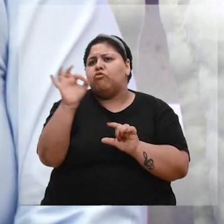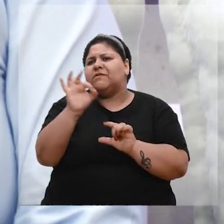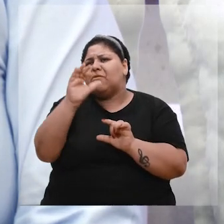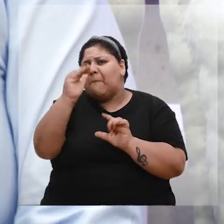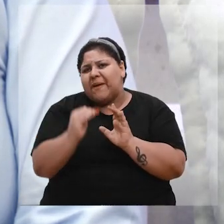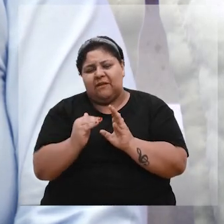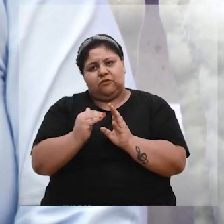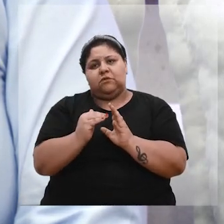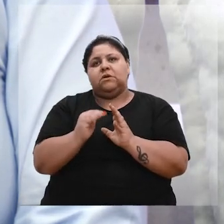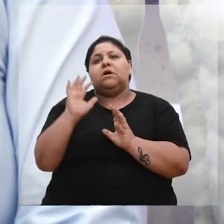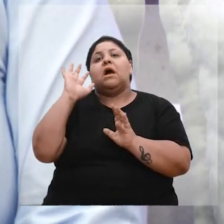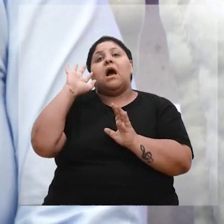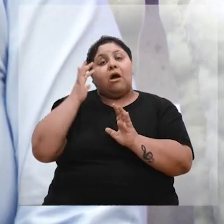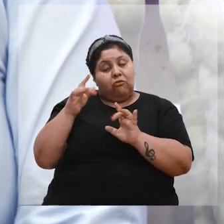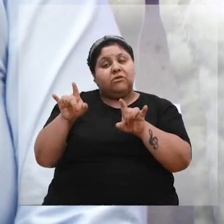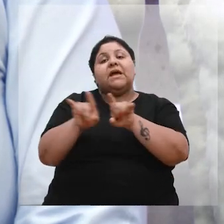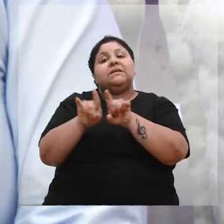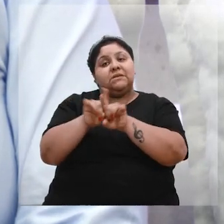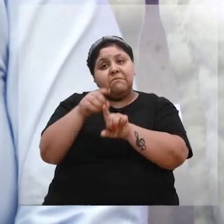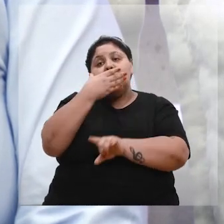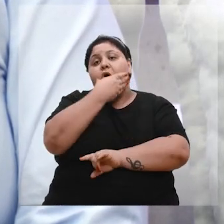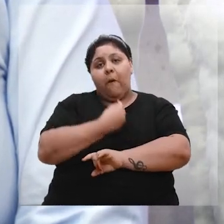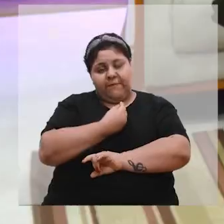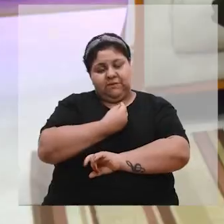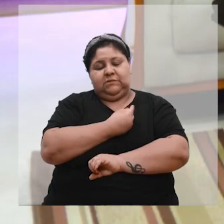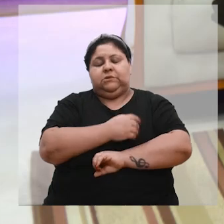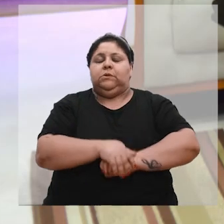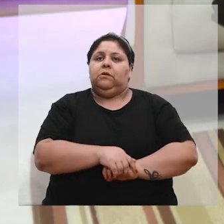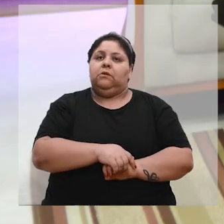de 1%. Mas sim, acontece em homens. Olha que legal.